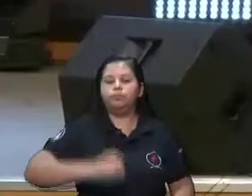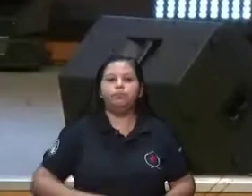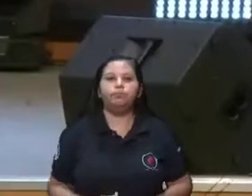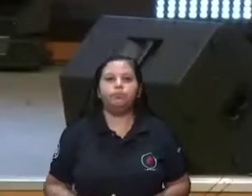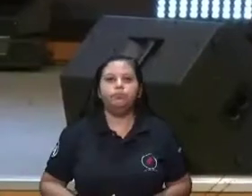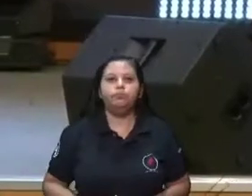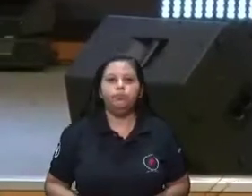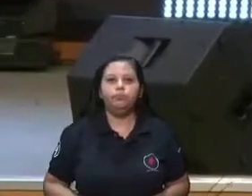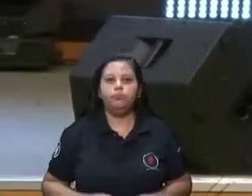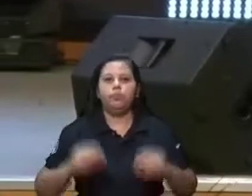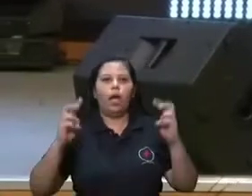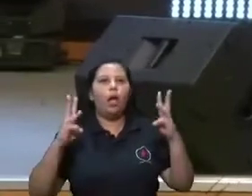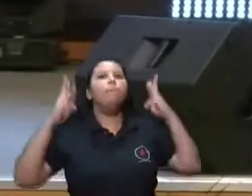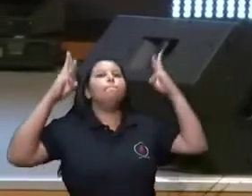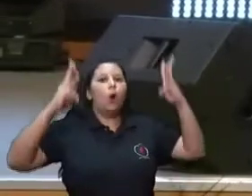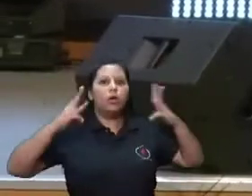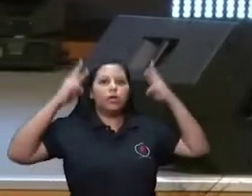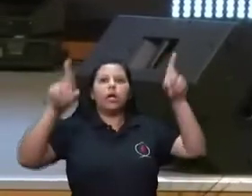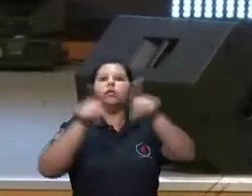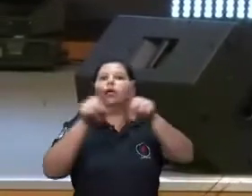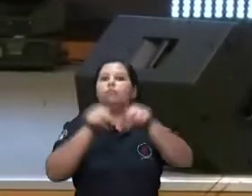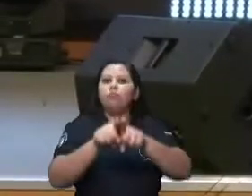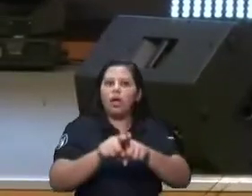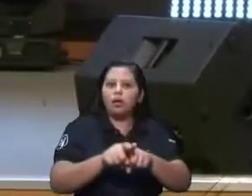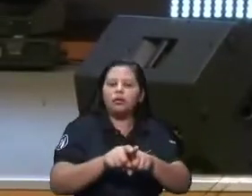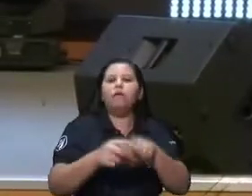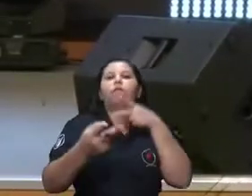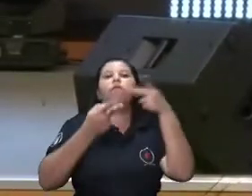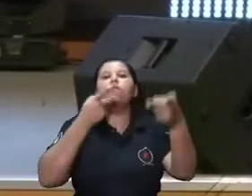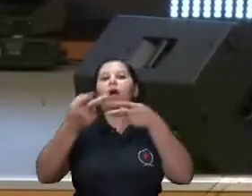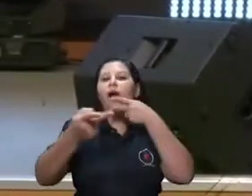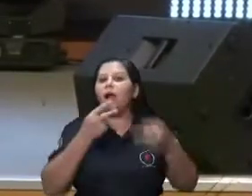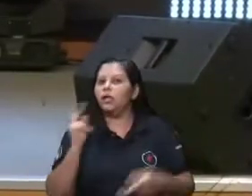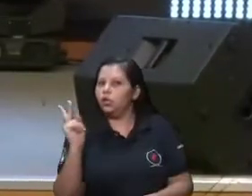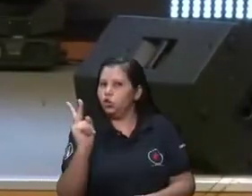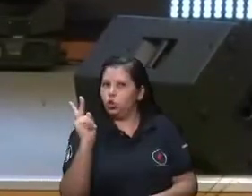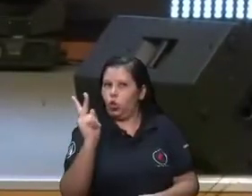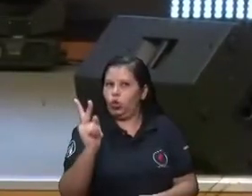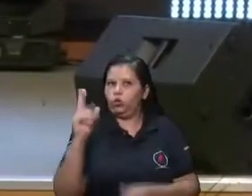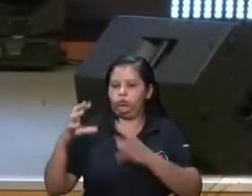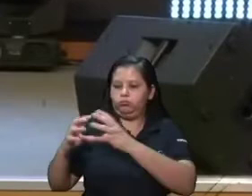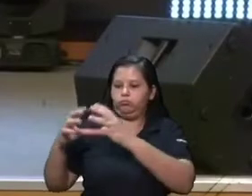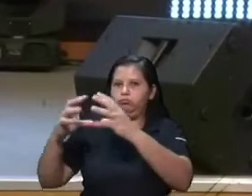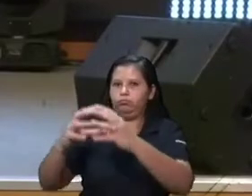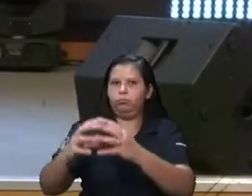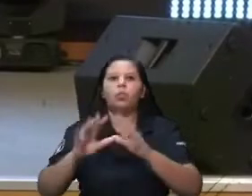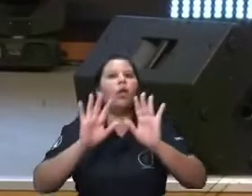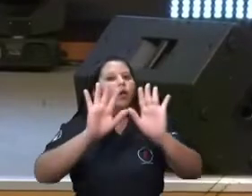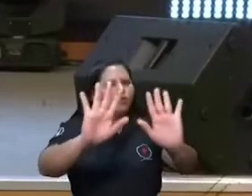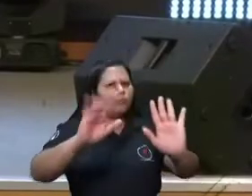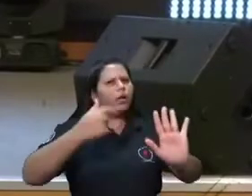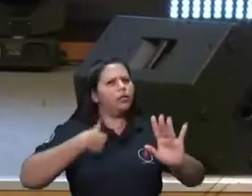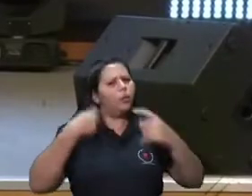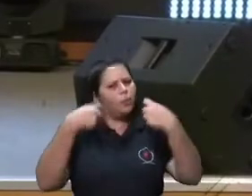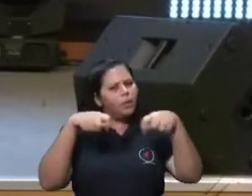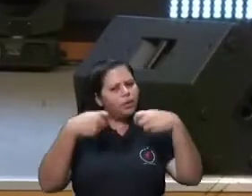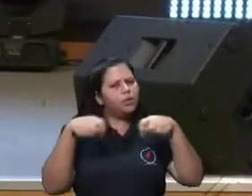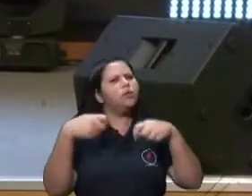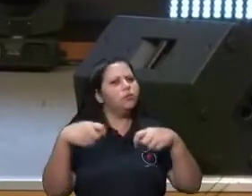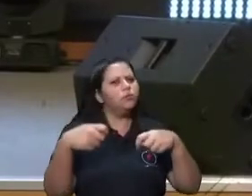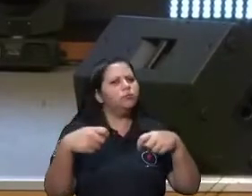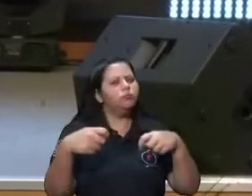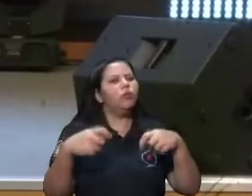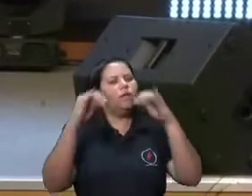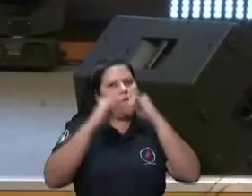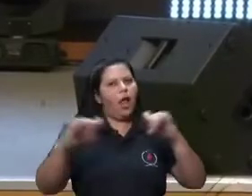8. Moisés também vai falar sobre essas tribos. Só que existe algo que eu preciso lhe dizer.